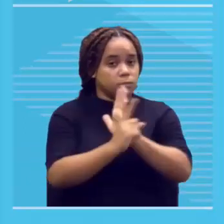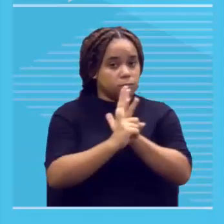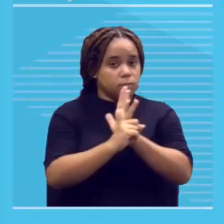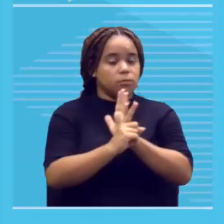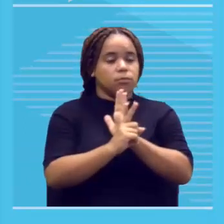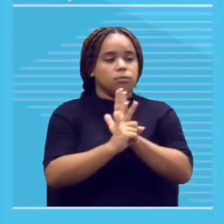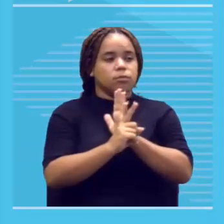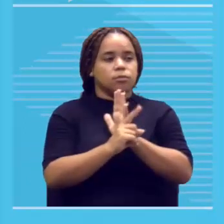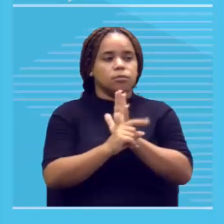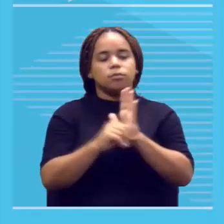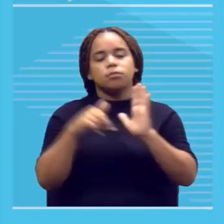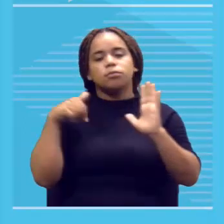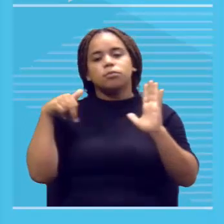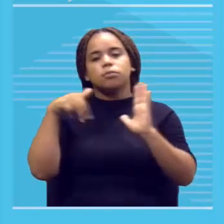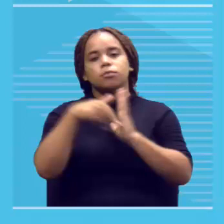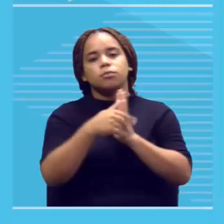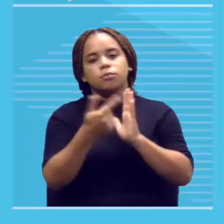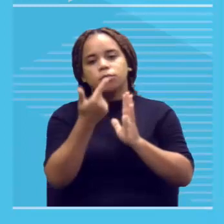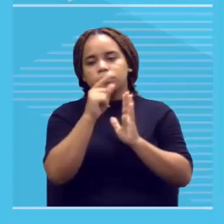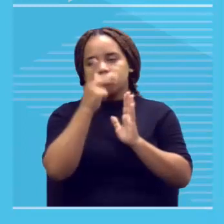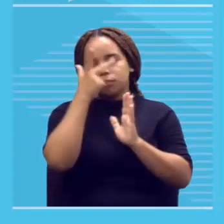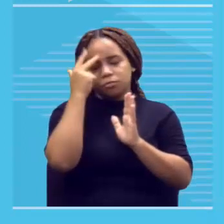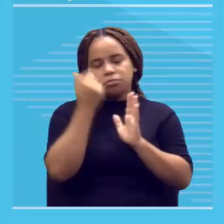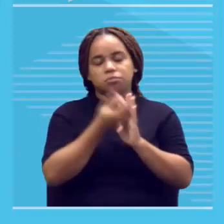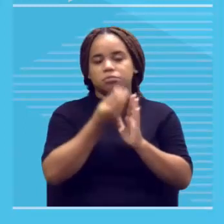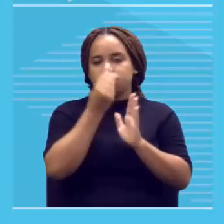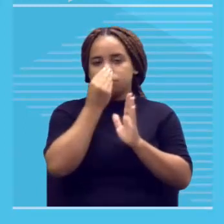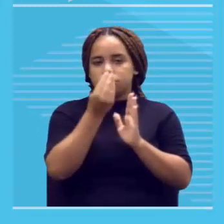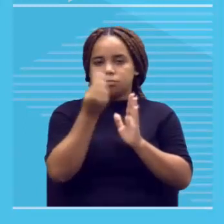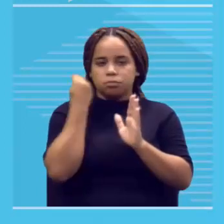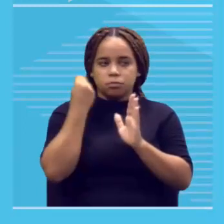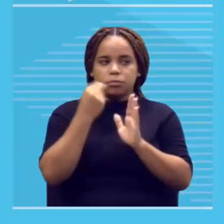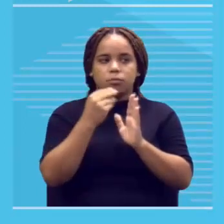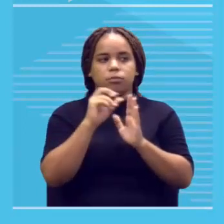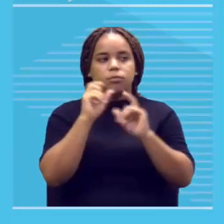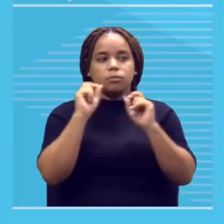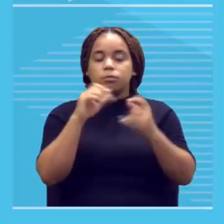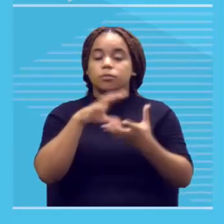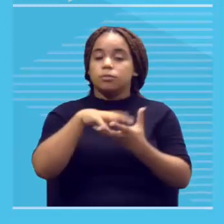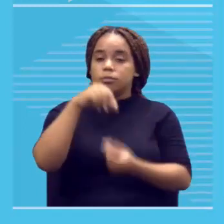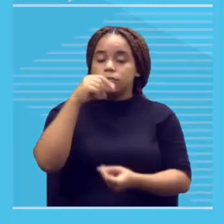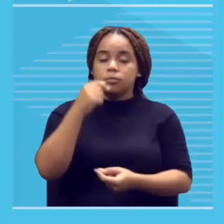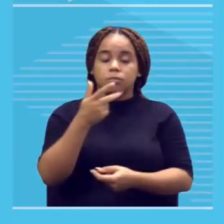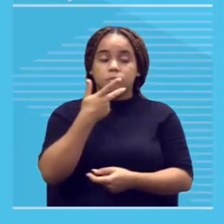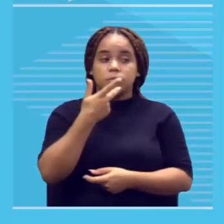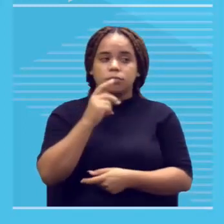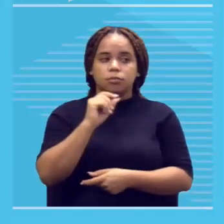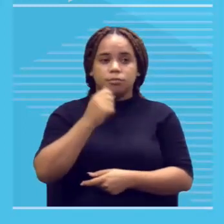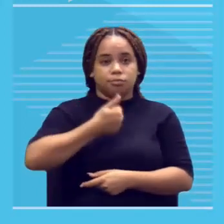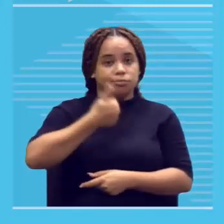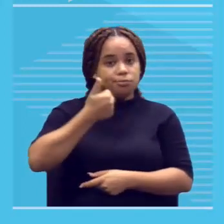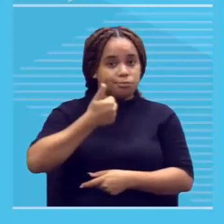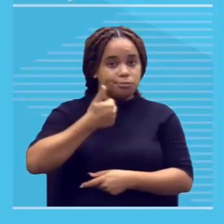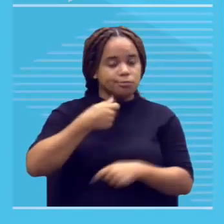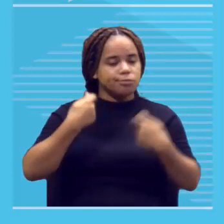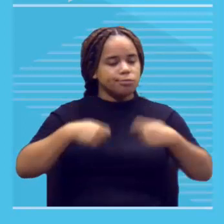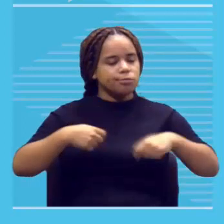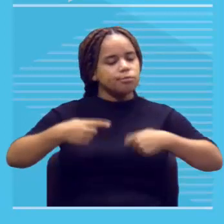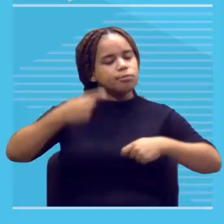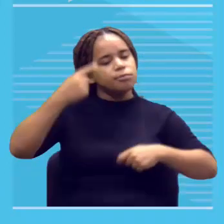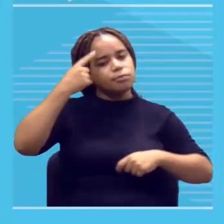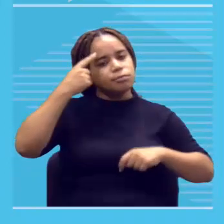e deixar para trás pessoas O que é que os espíritos dizem primeiro você deva pensar